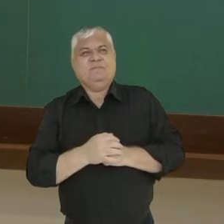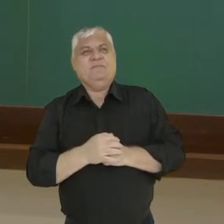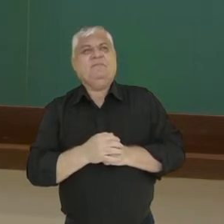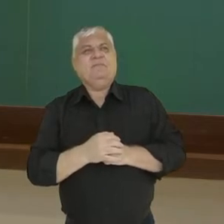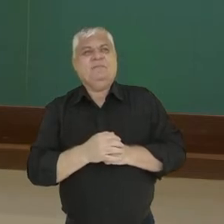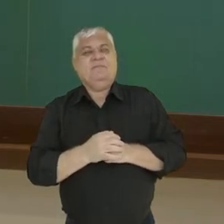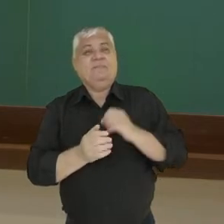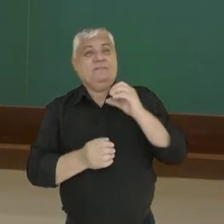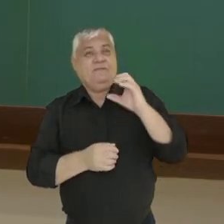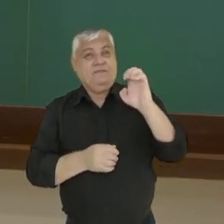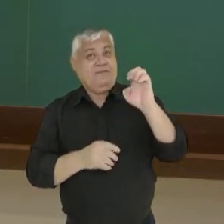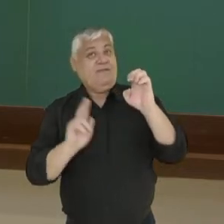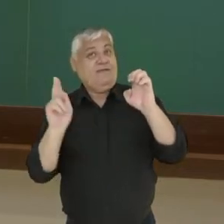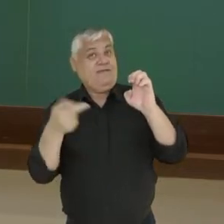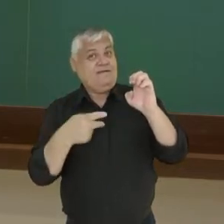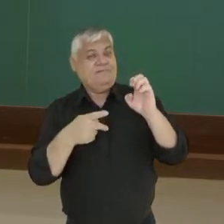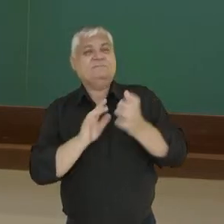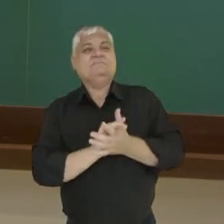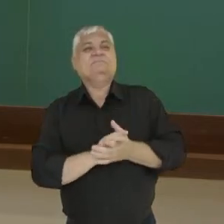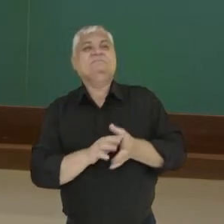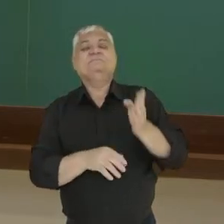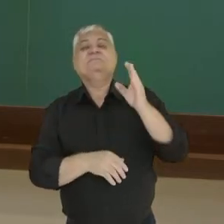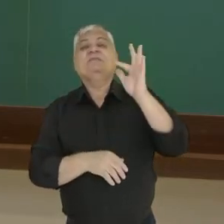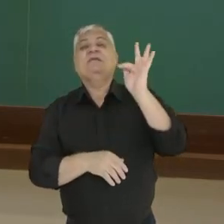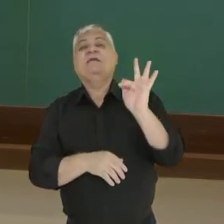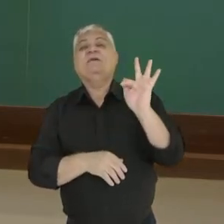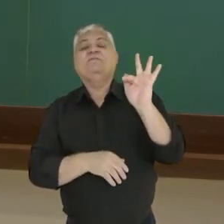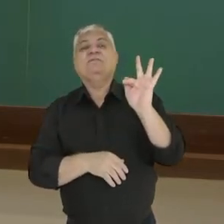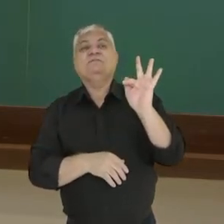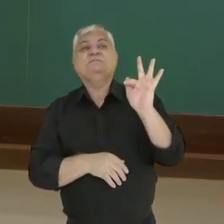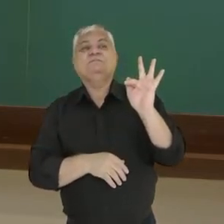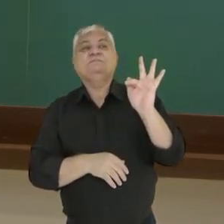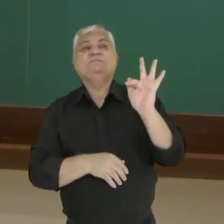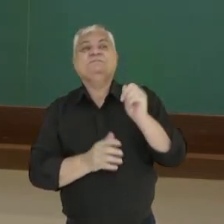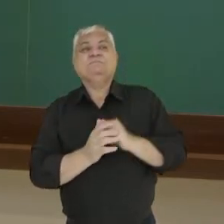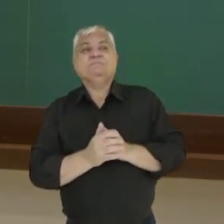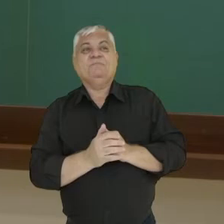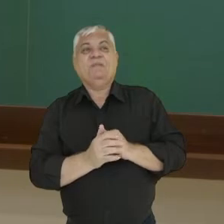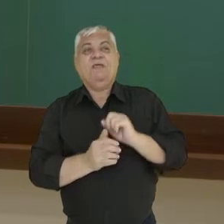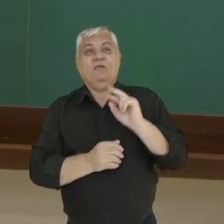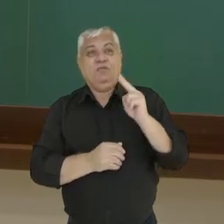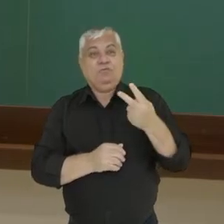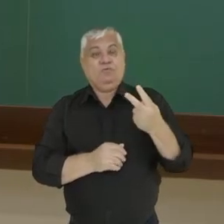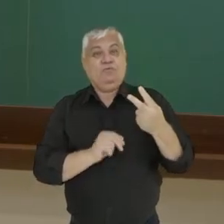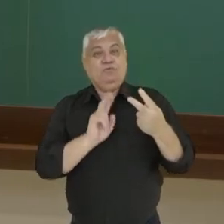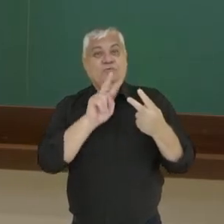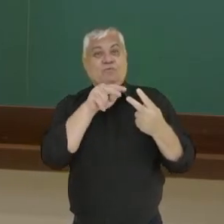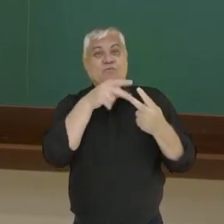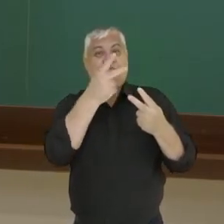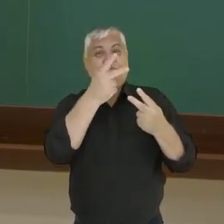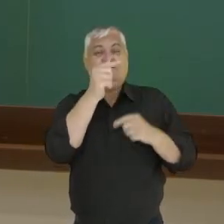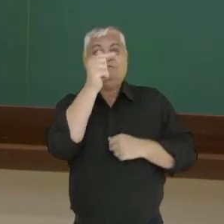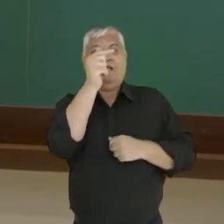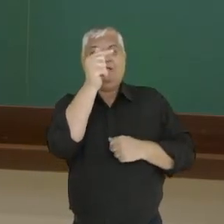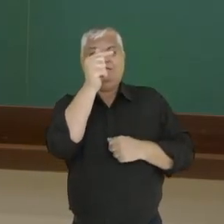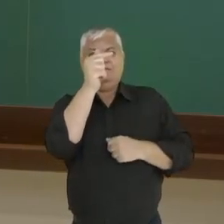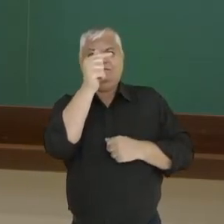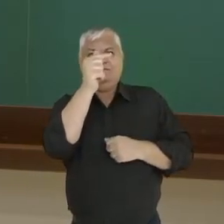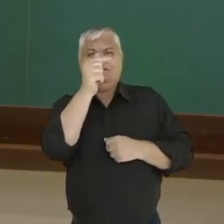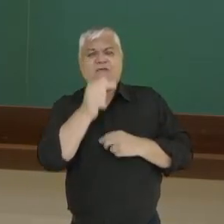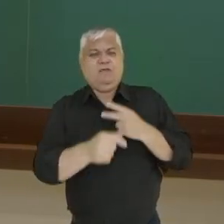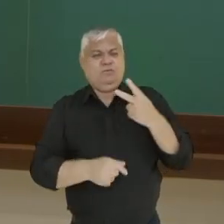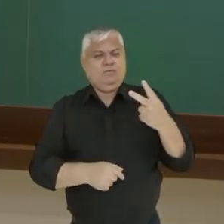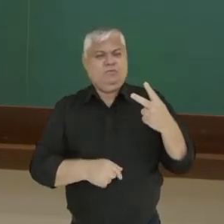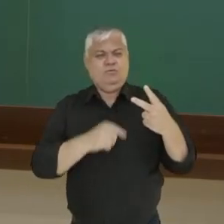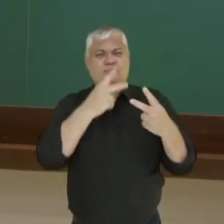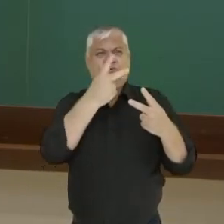expoente, aliás. Próxima. Próxima está dizendo que 2 elevado a 7 é igual a 2 elevado a